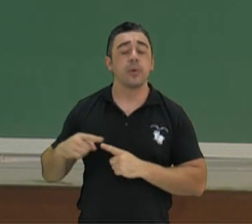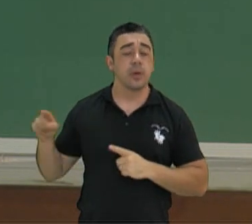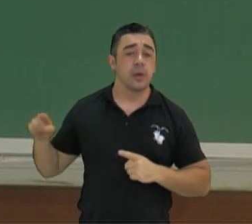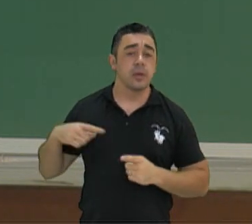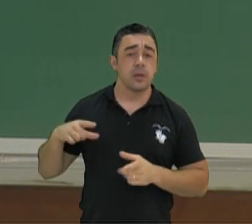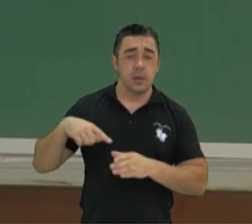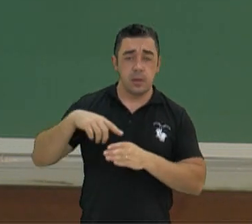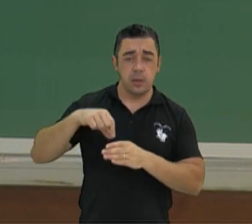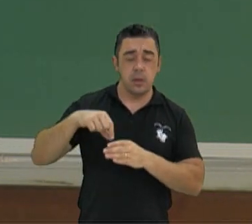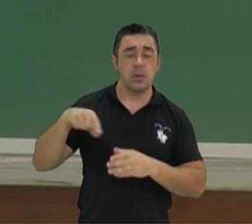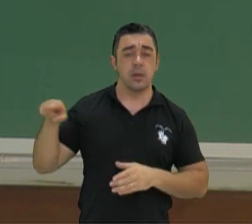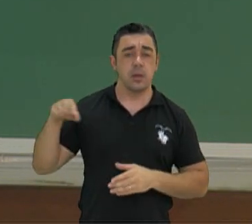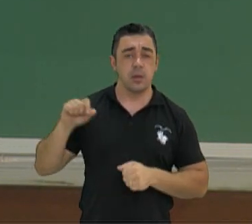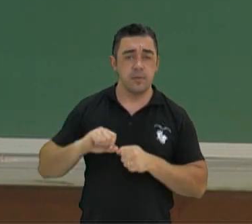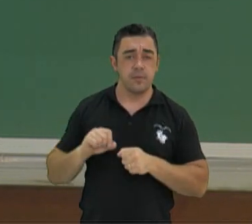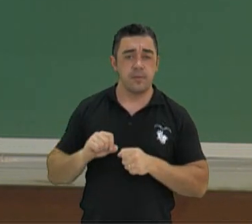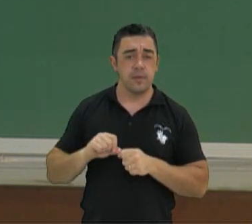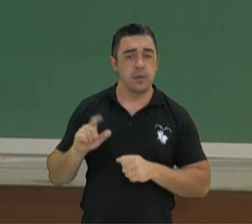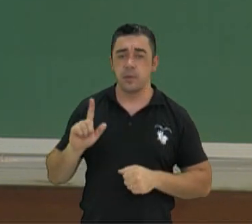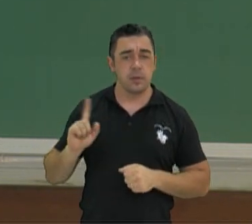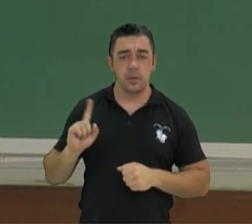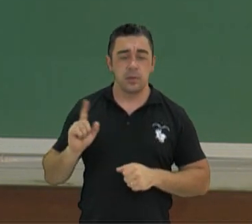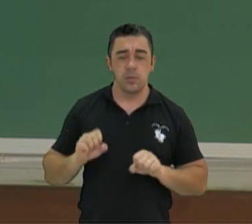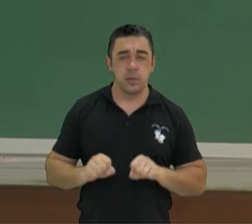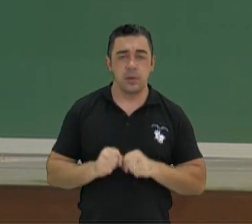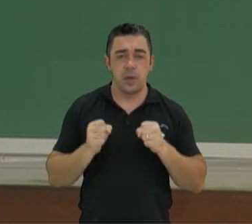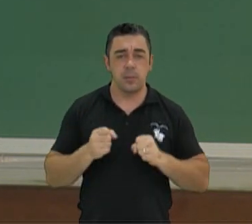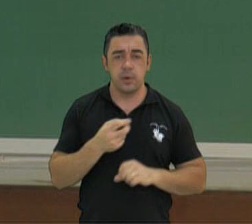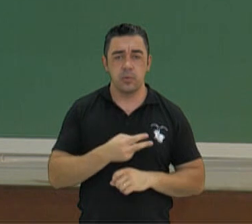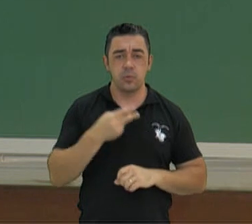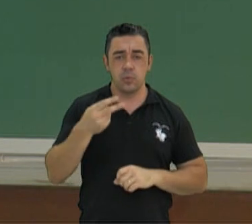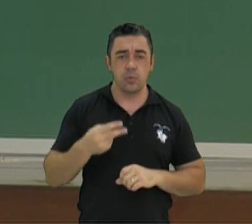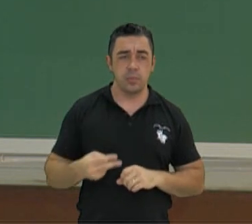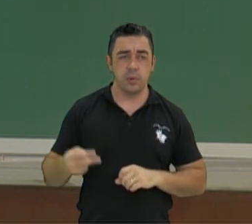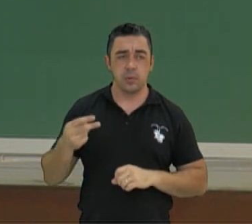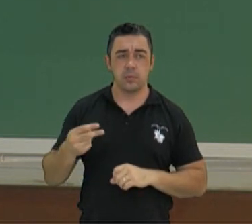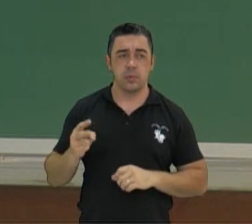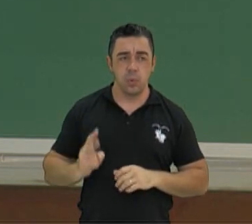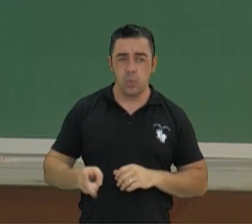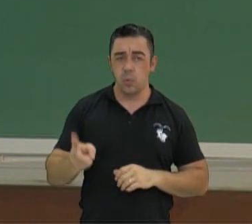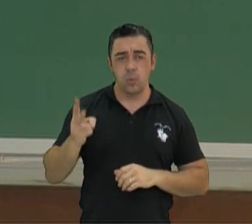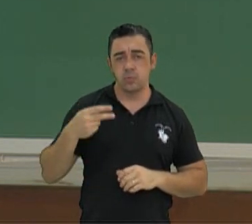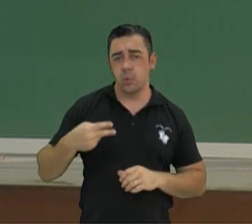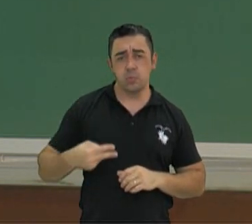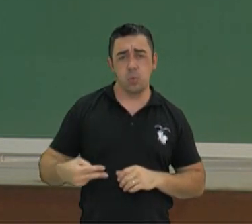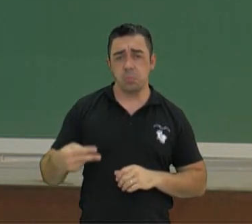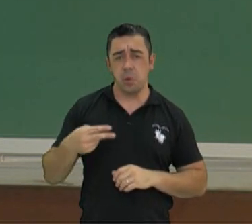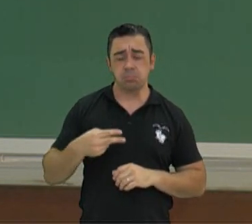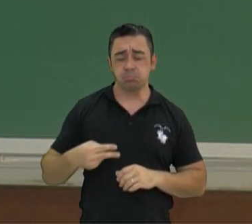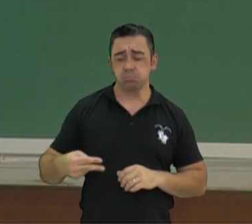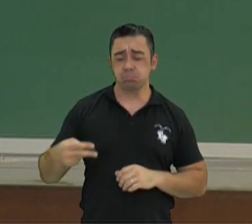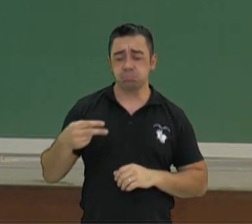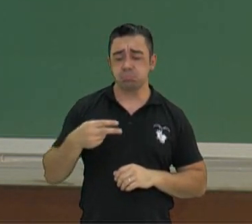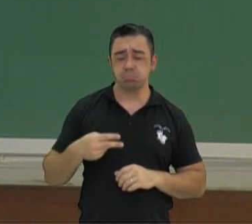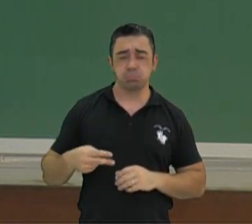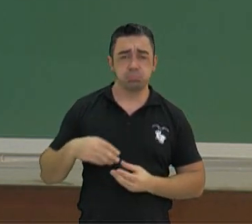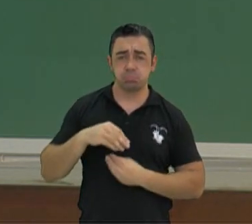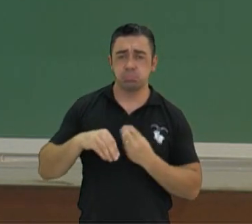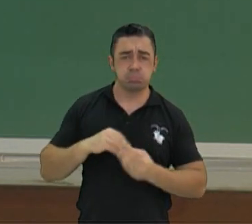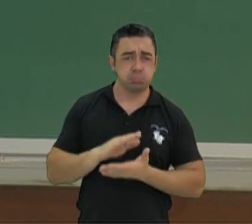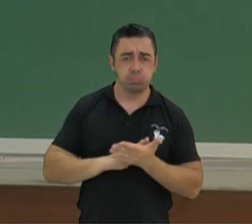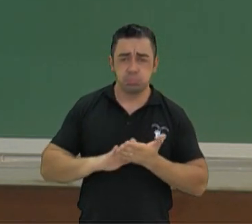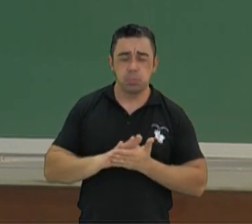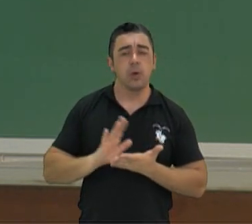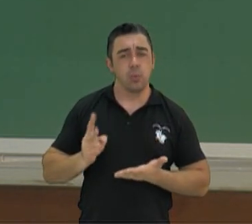a substância produzida aqui, ela não tem duplas ligações, então o bromo vai permanecer ali dentro e não vai reagir. Então ela